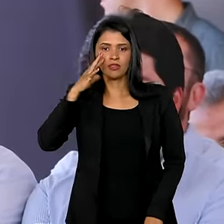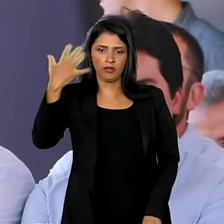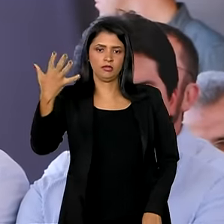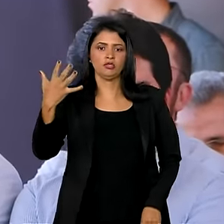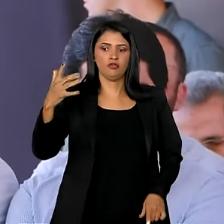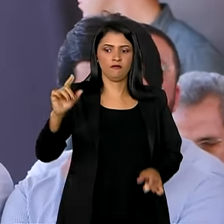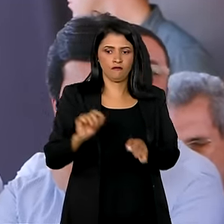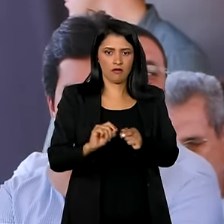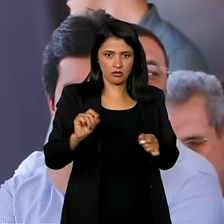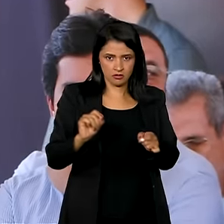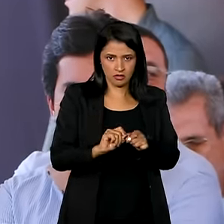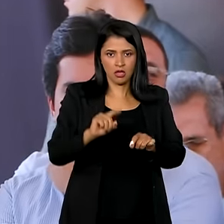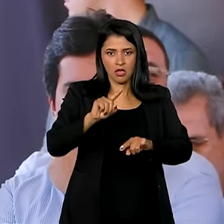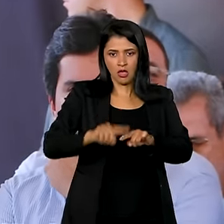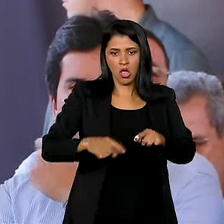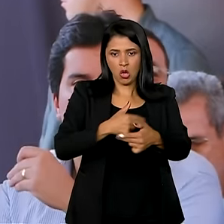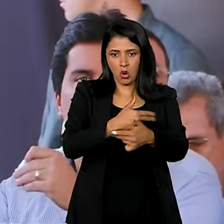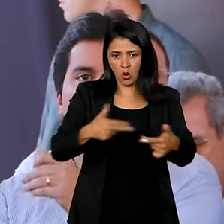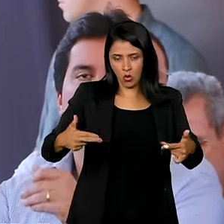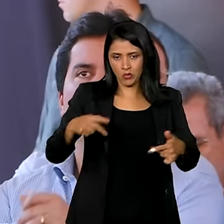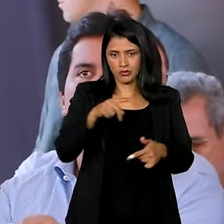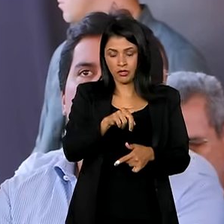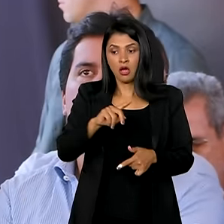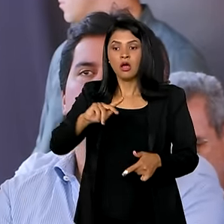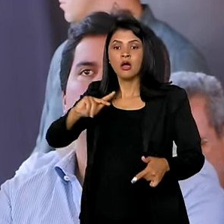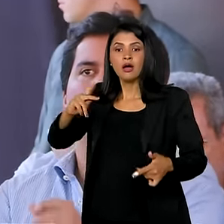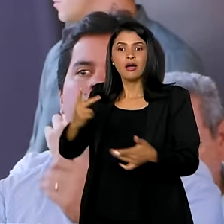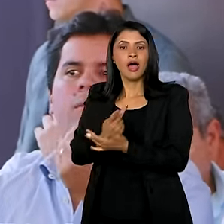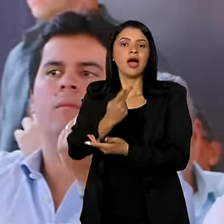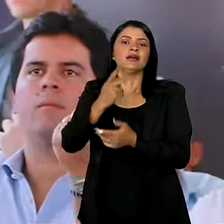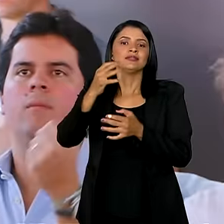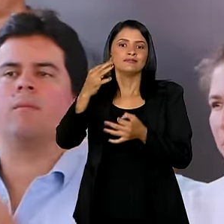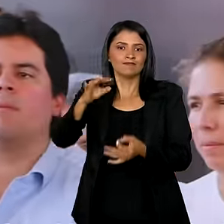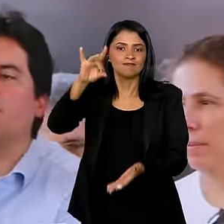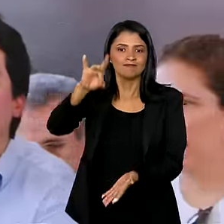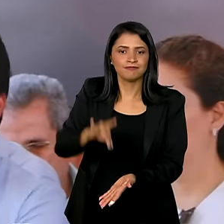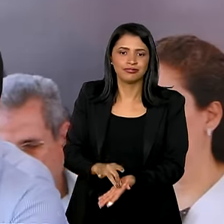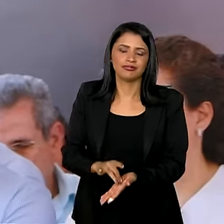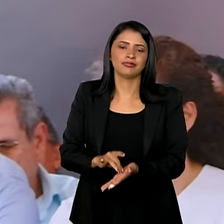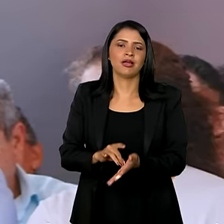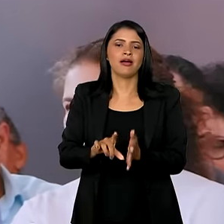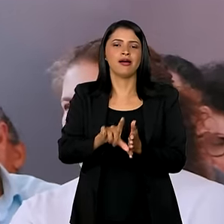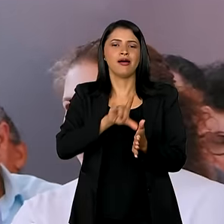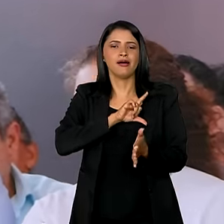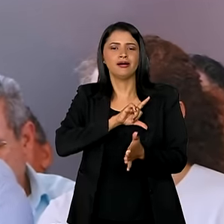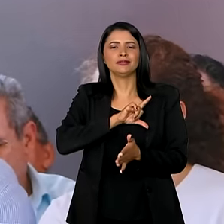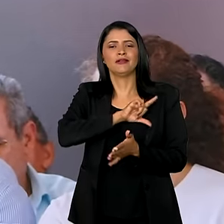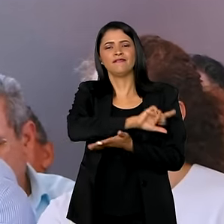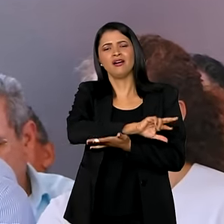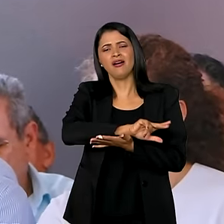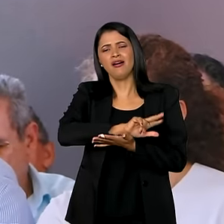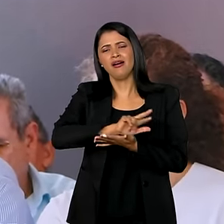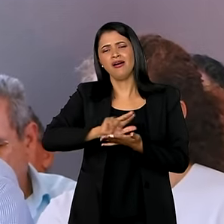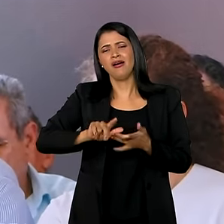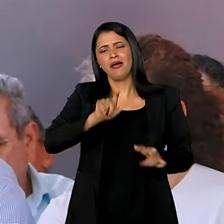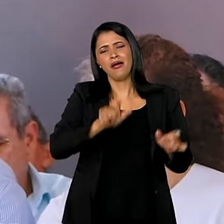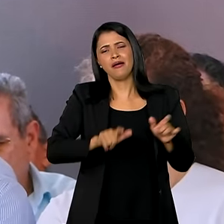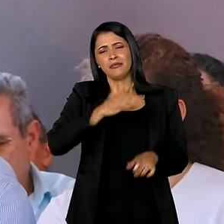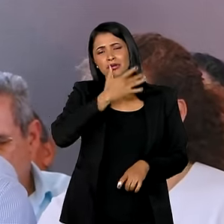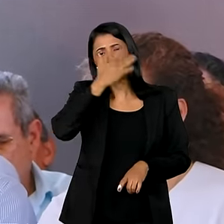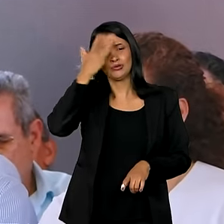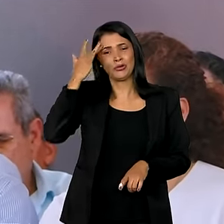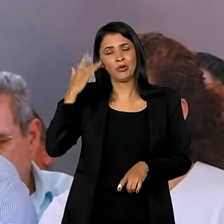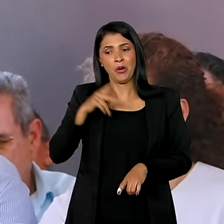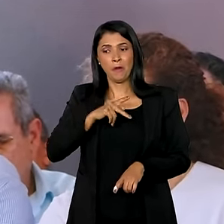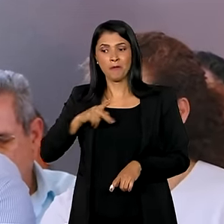decisão de fazer as coisas e ela acontecer, passa pela mão de tanta gente que o presidente da